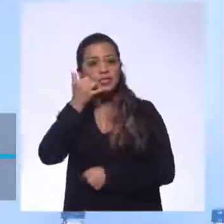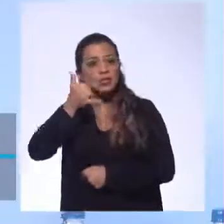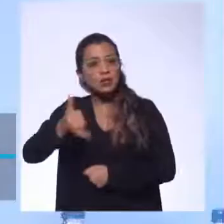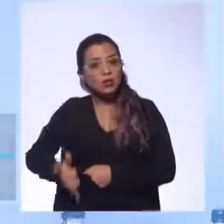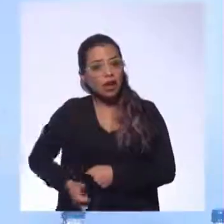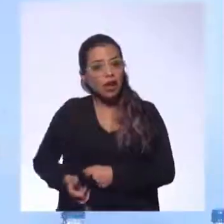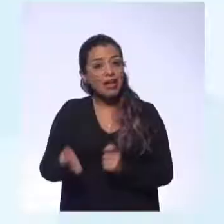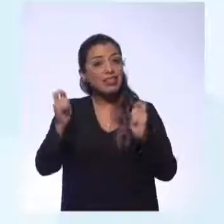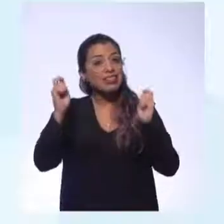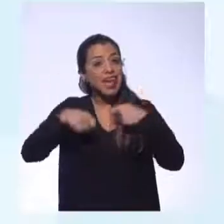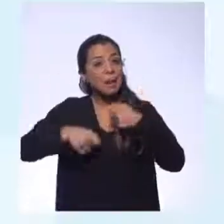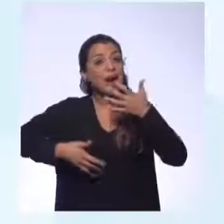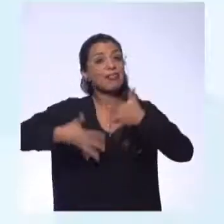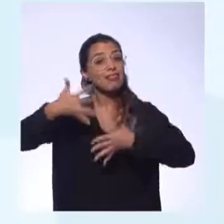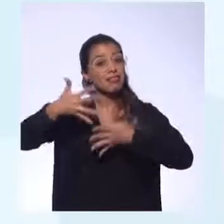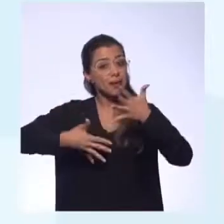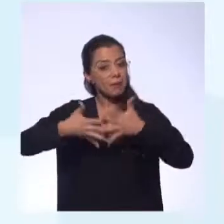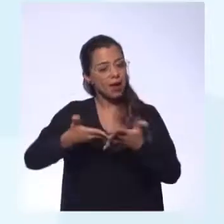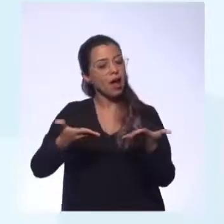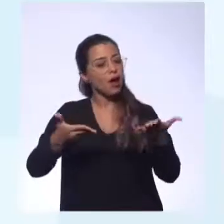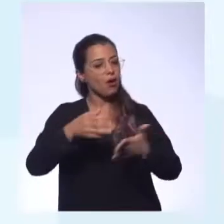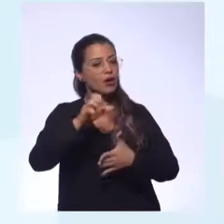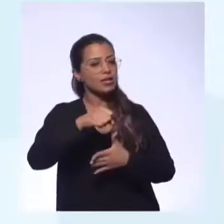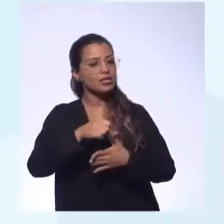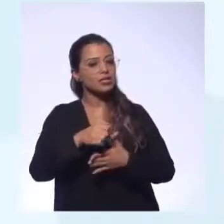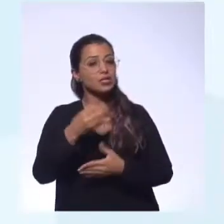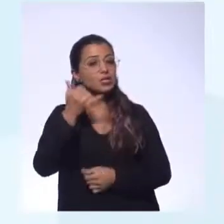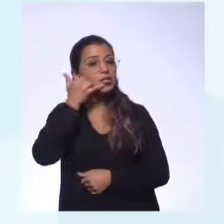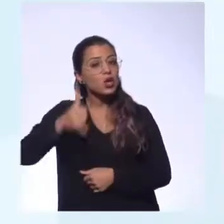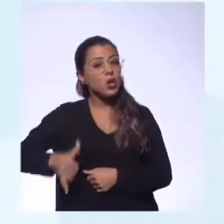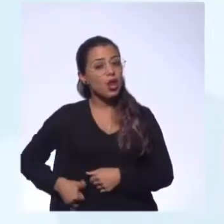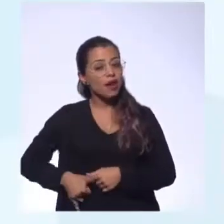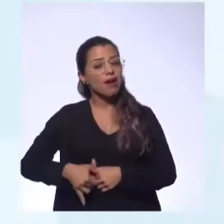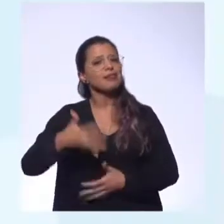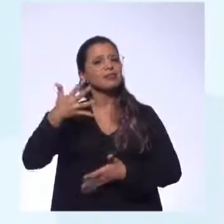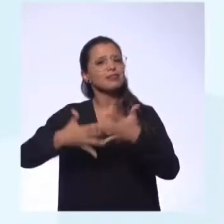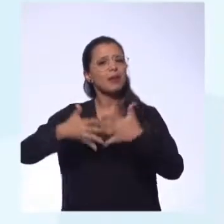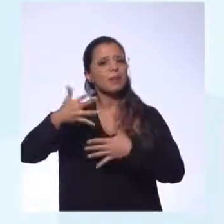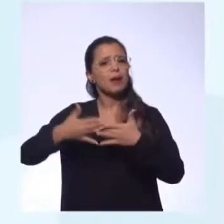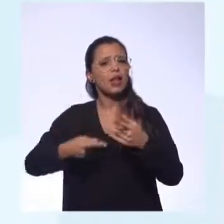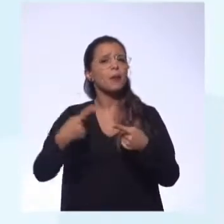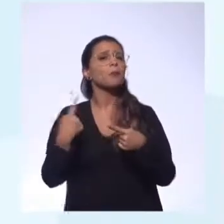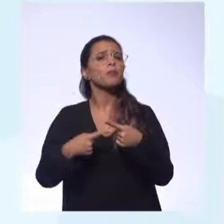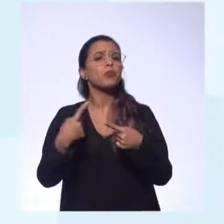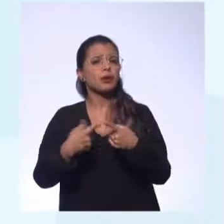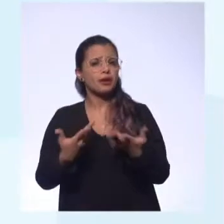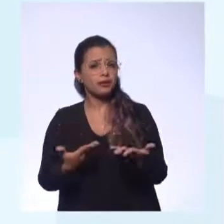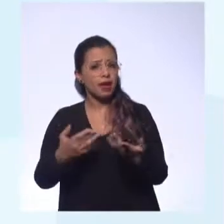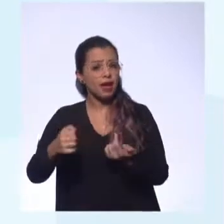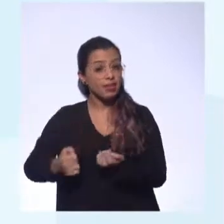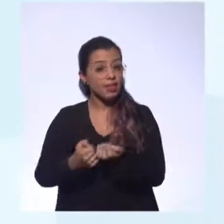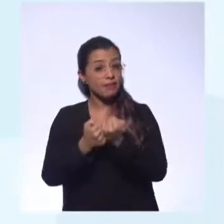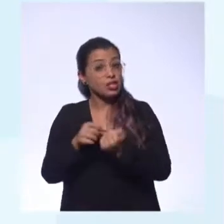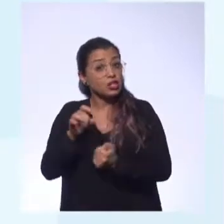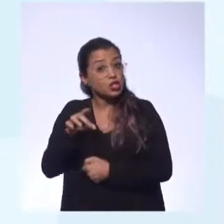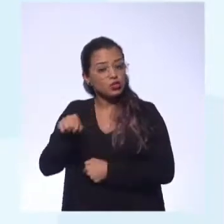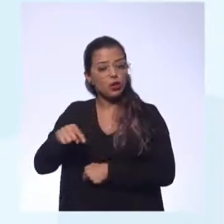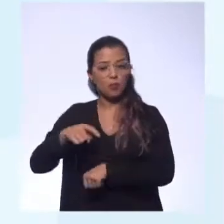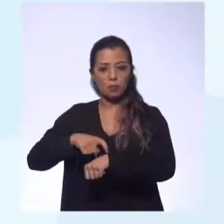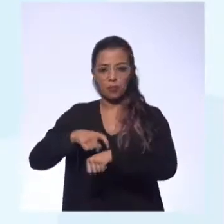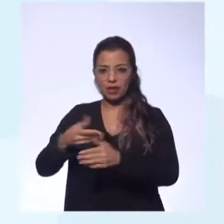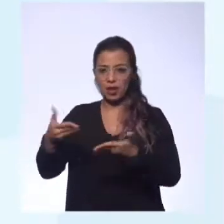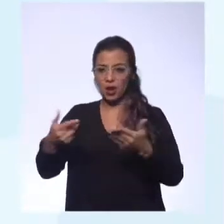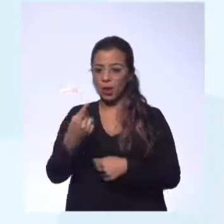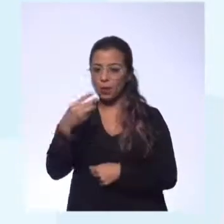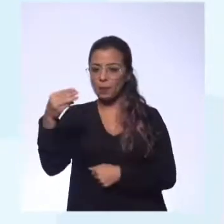pode atrapalhar, agora sim, a formação educacional do estudante. Então por que ele pode atrapalhar? Defende só essa ideia,